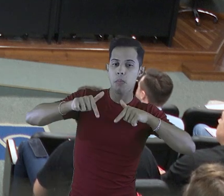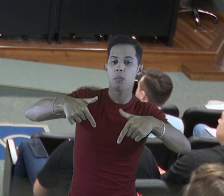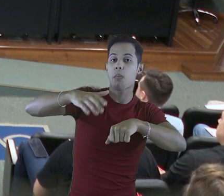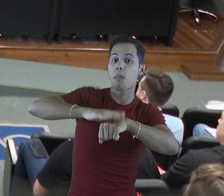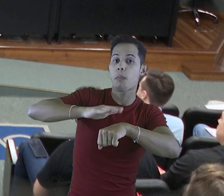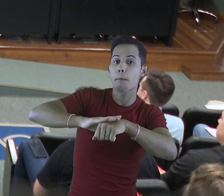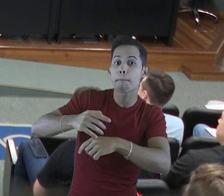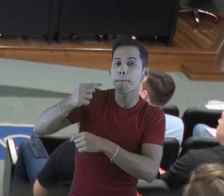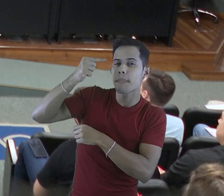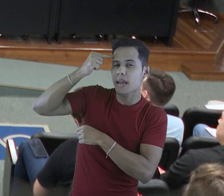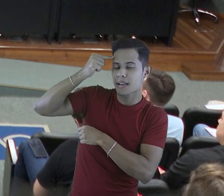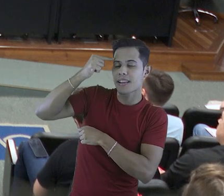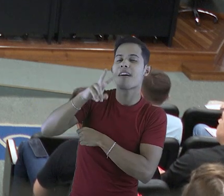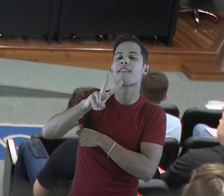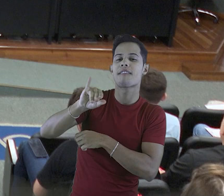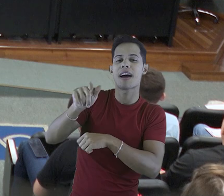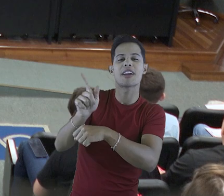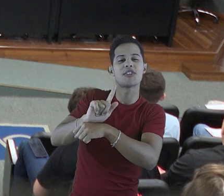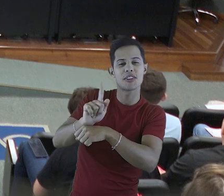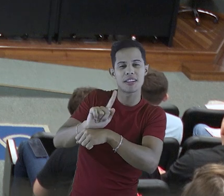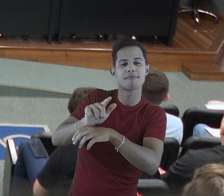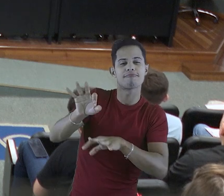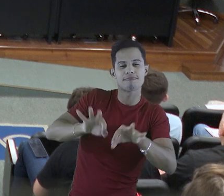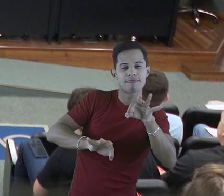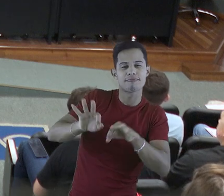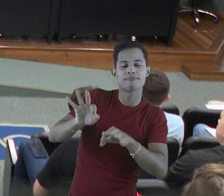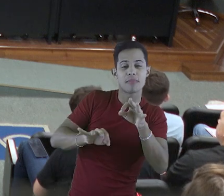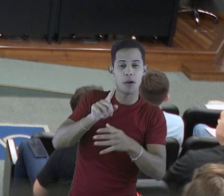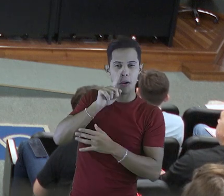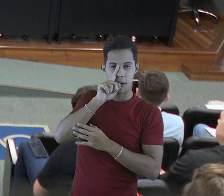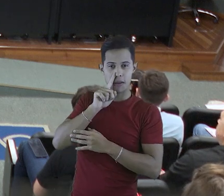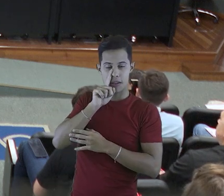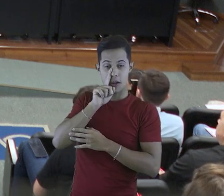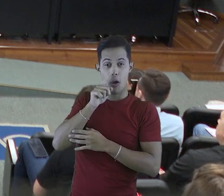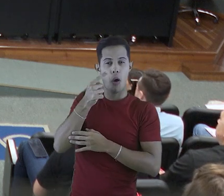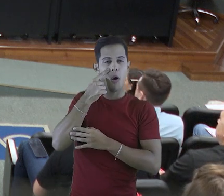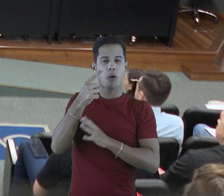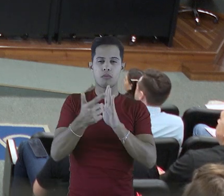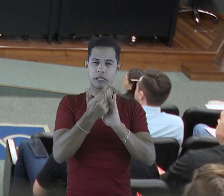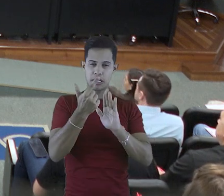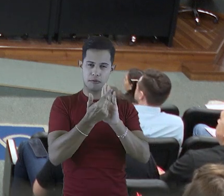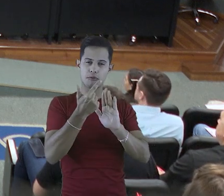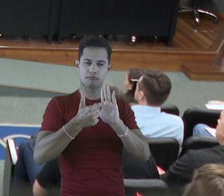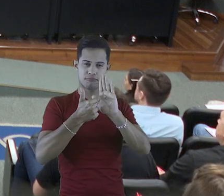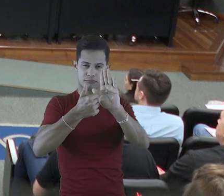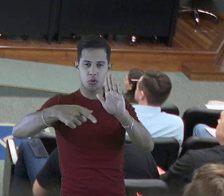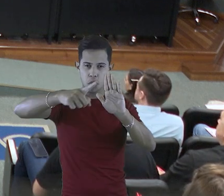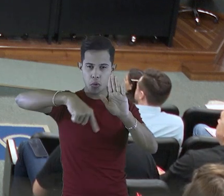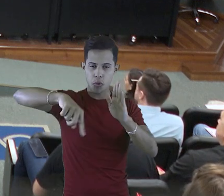risco. Eu vou abrir um parênteses aqui, porque isso é um livro que eu acho que vocês têm que ler. Vocês têm que ler.